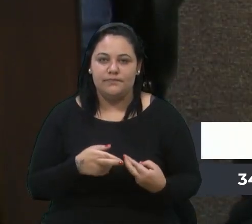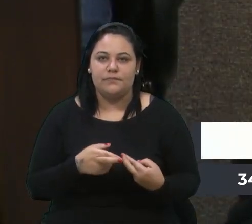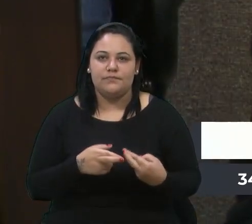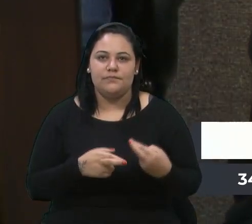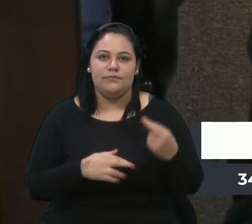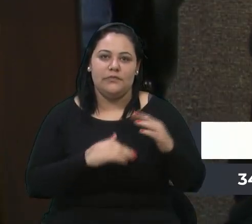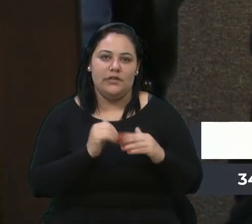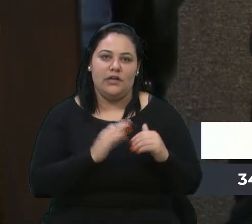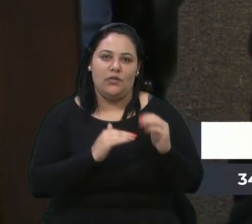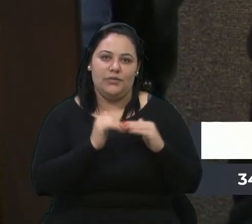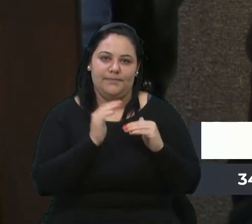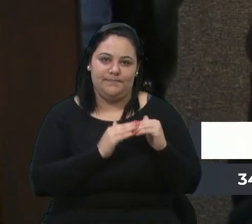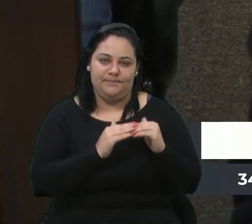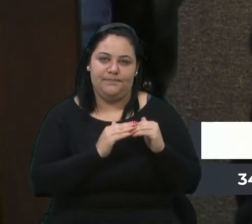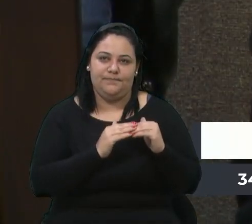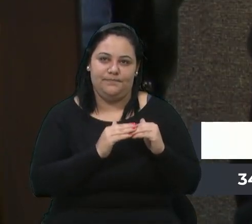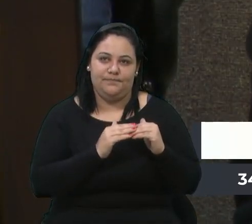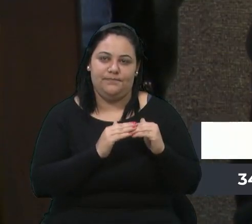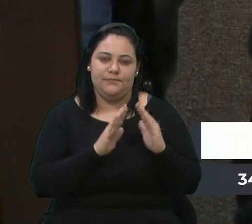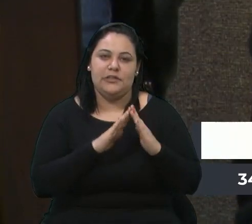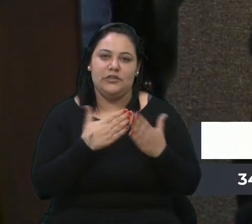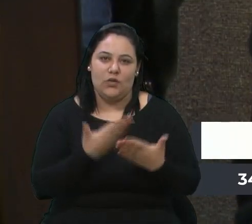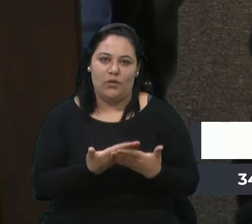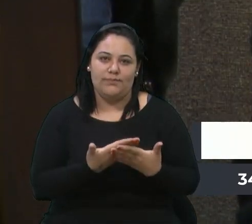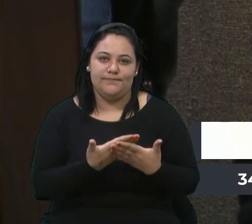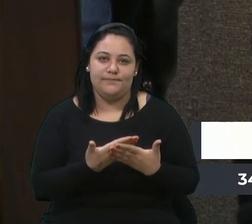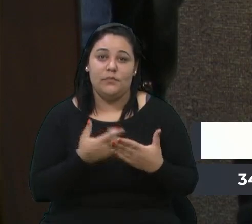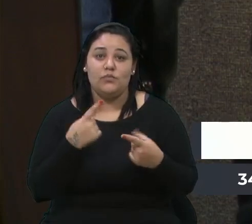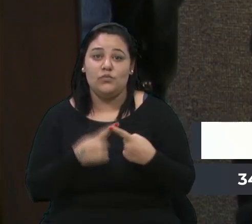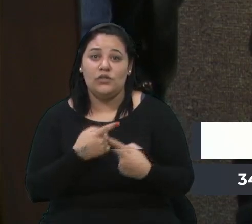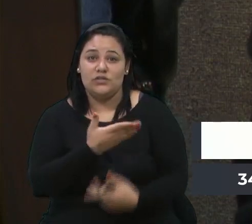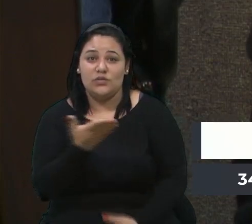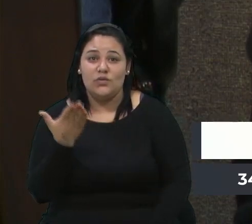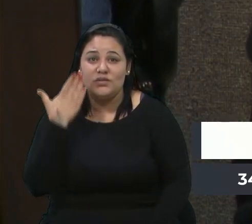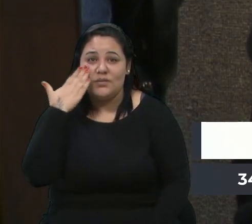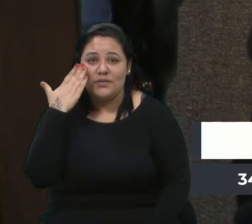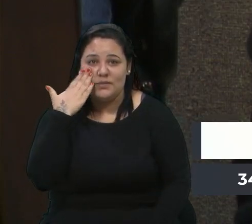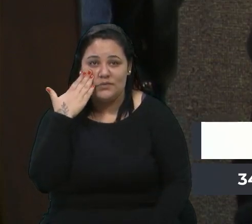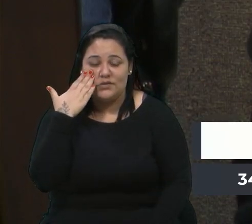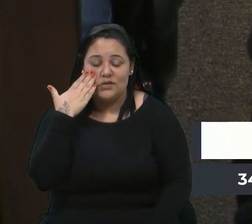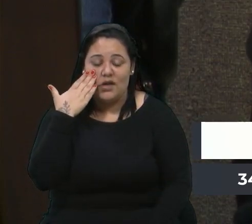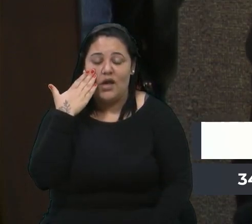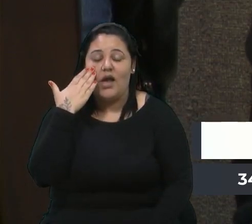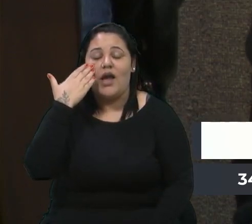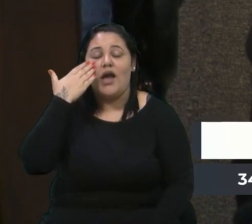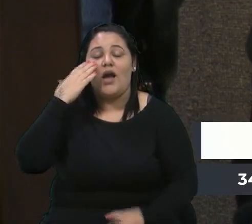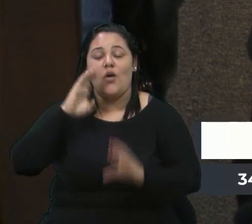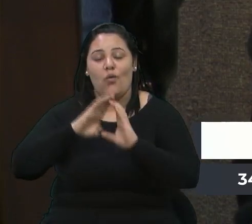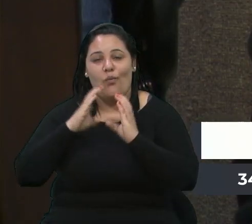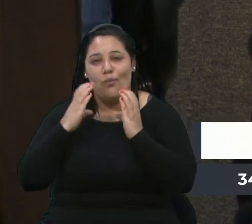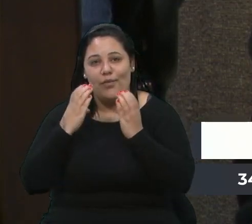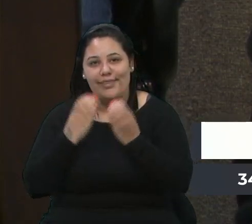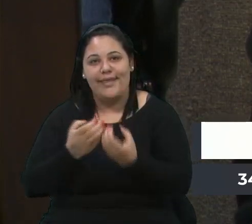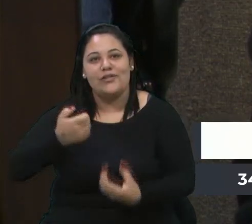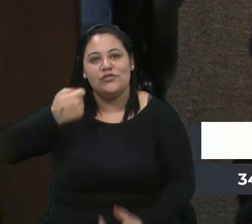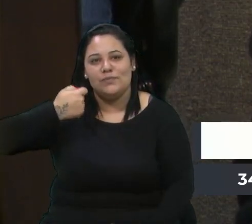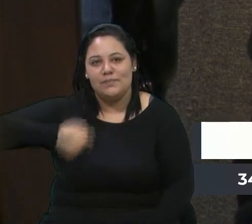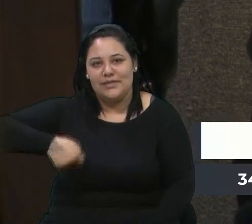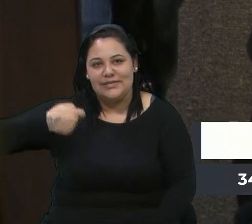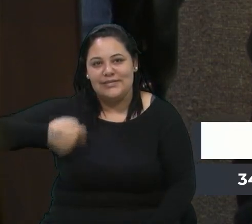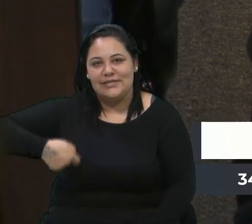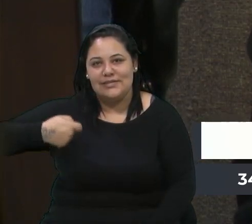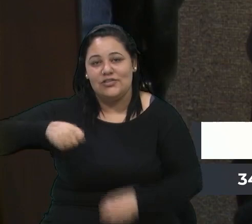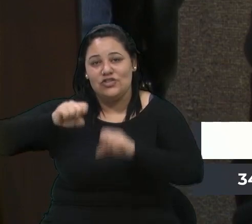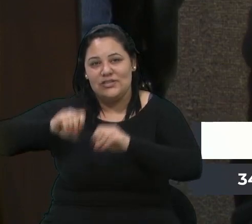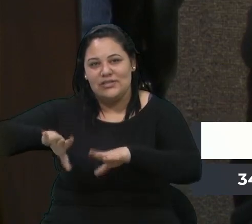Escola Atiliano Pinguelo. Até porque a gente sabe o quanto aquela comunidade necessita daquela educação naquela